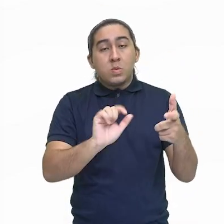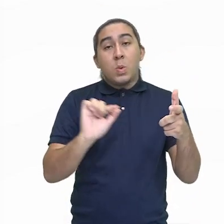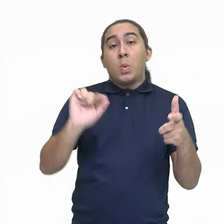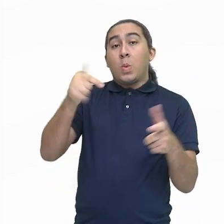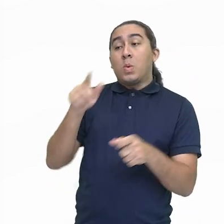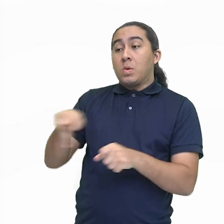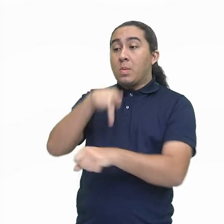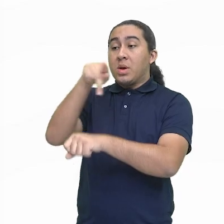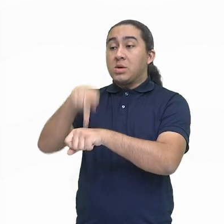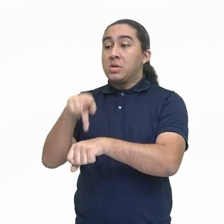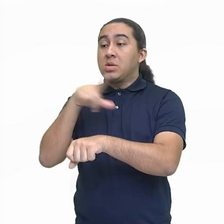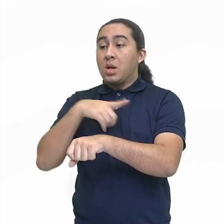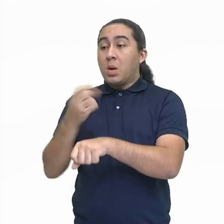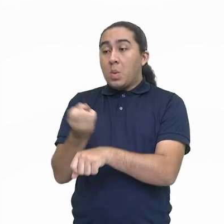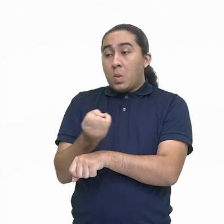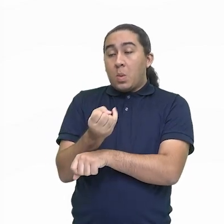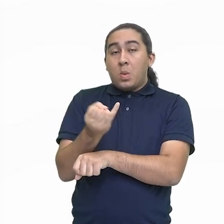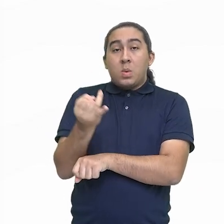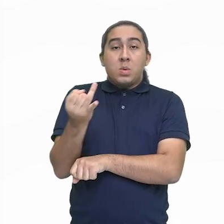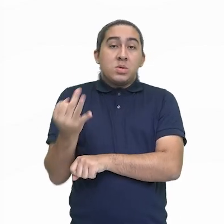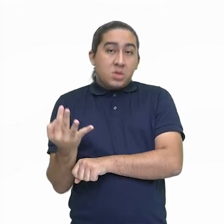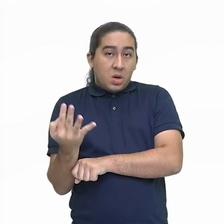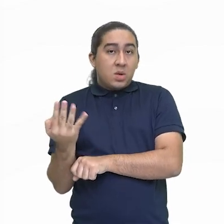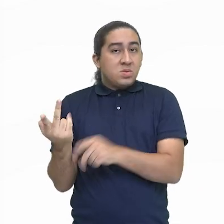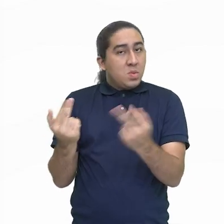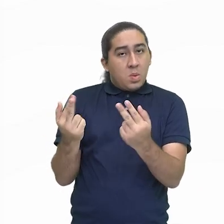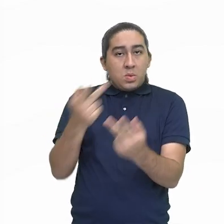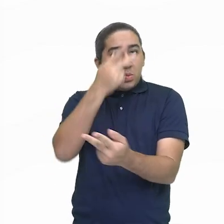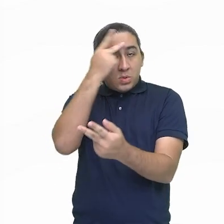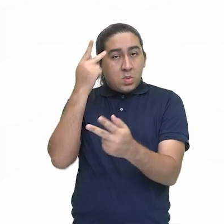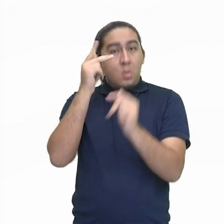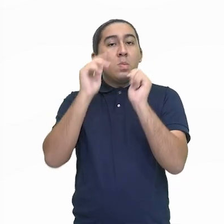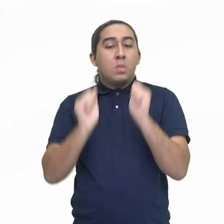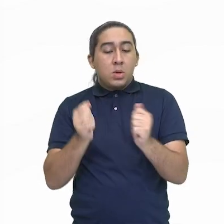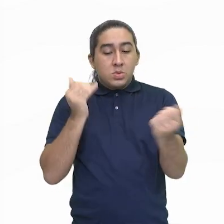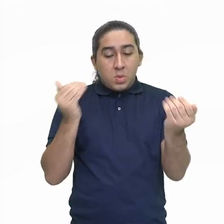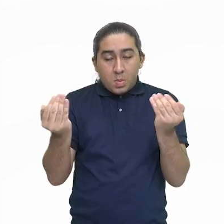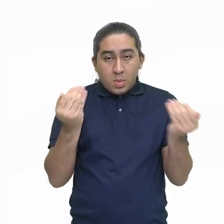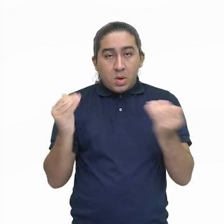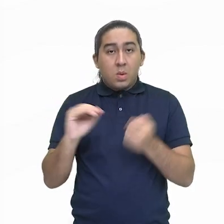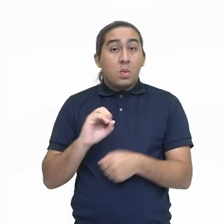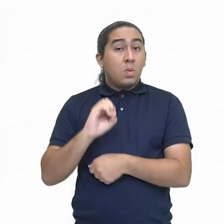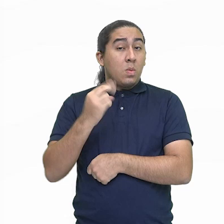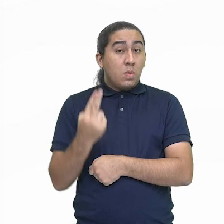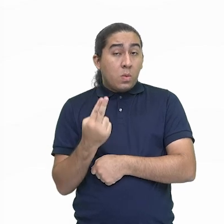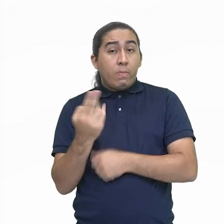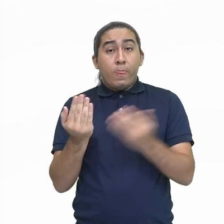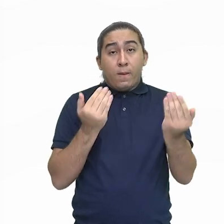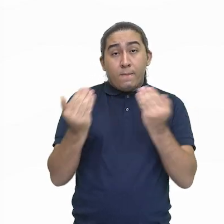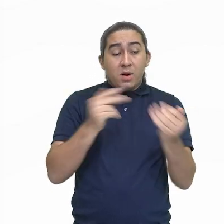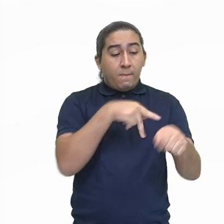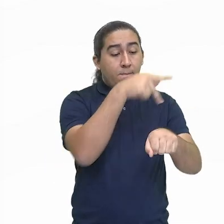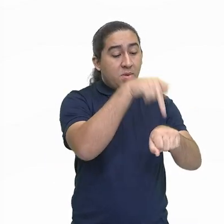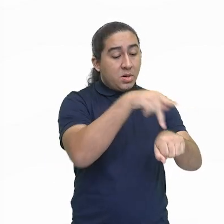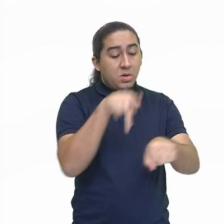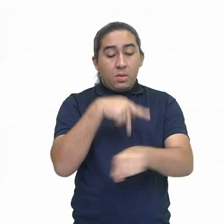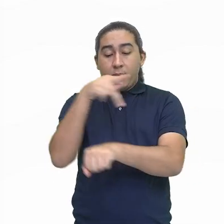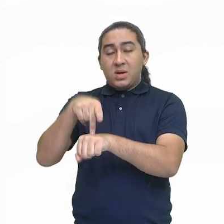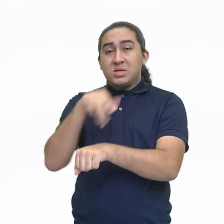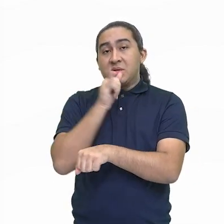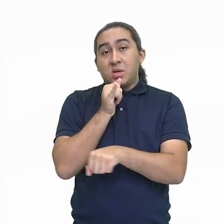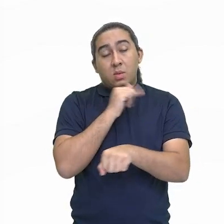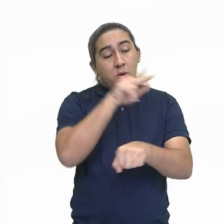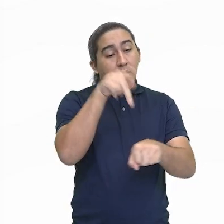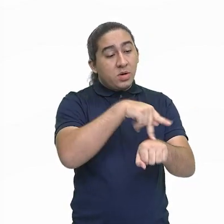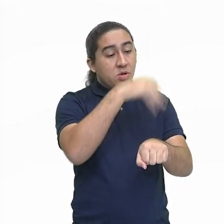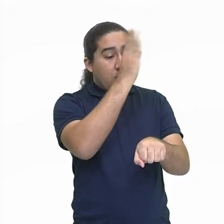país, né, que tem a mesma média. E aí eu posso fazer esse comparativo. Ou comparar um país com o outro, né? O